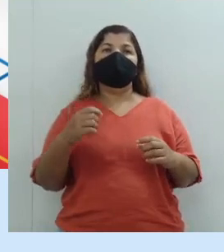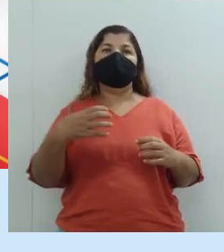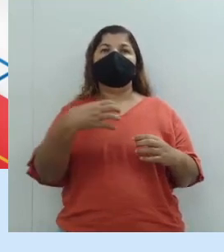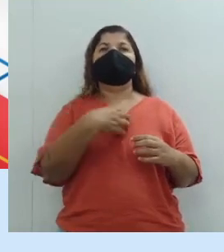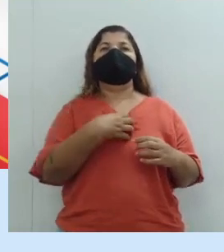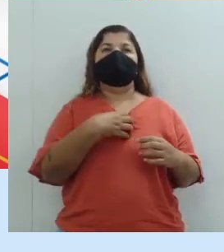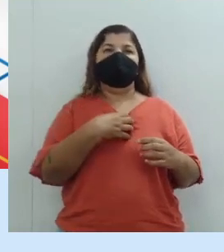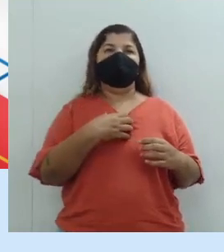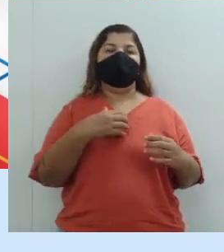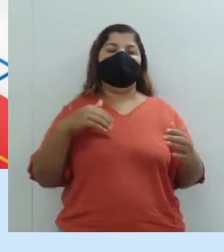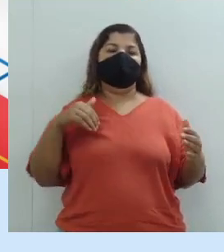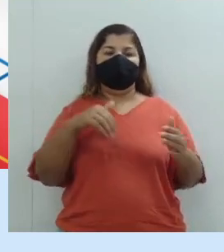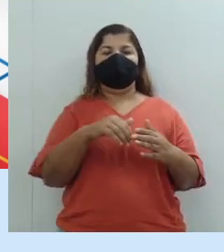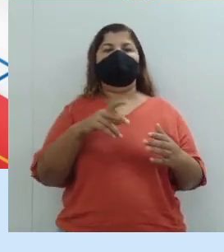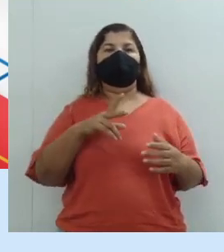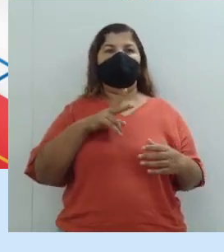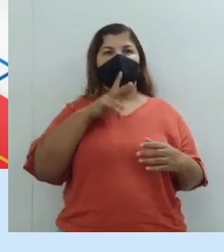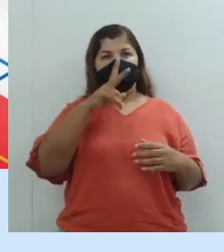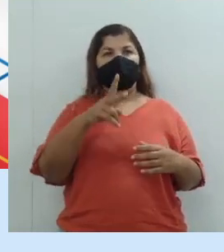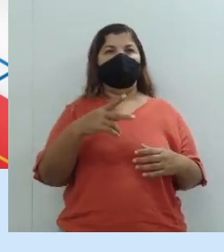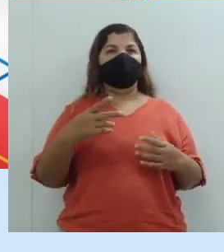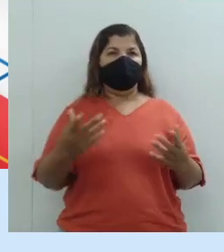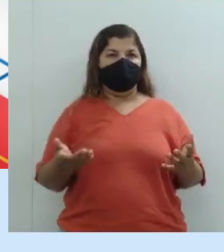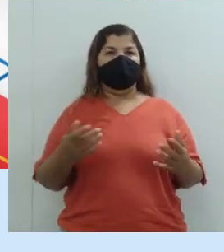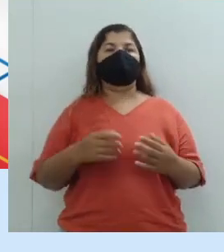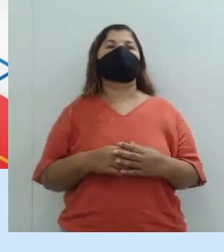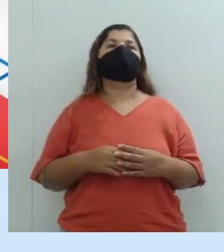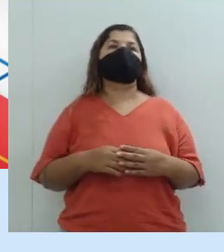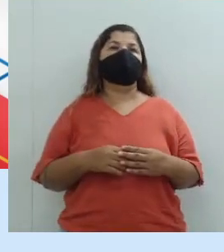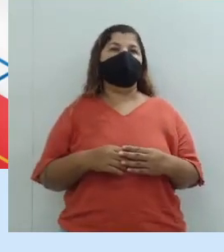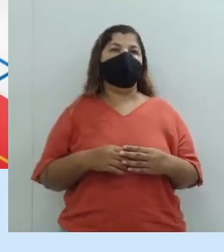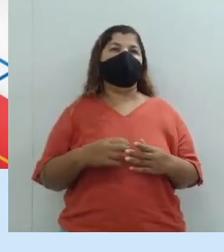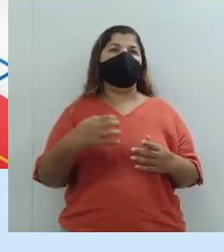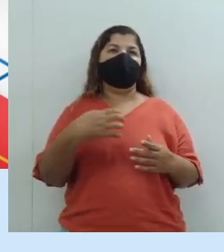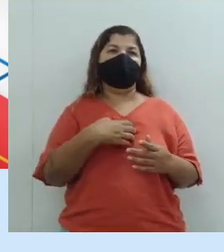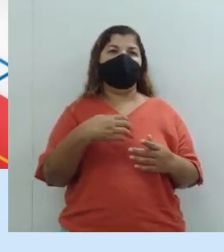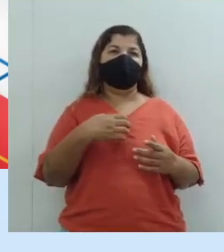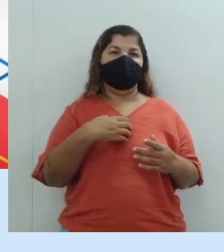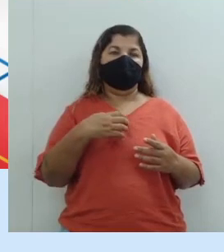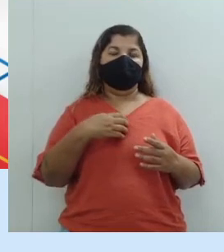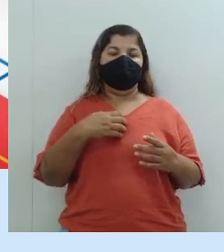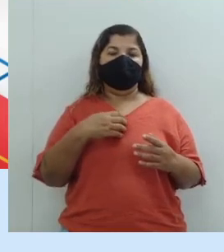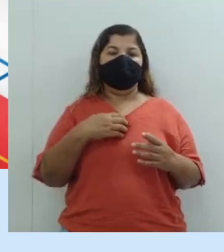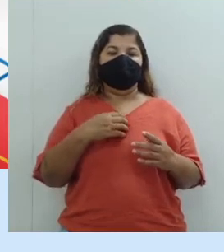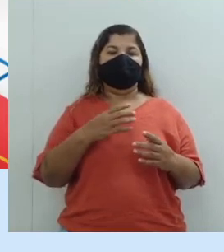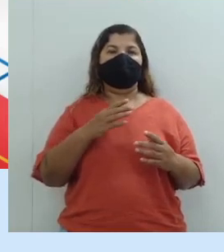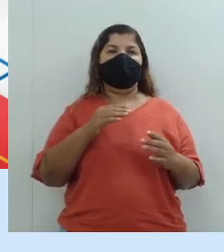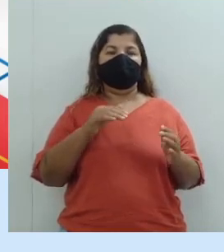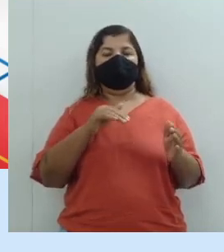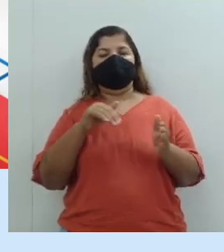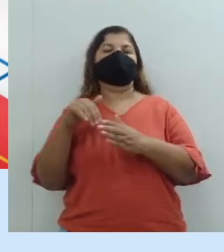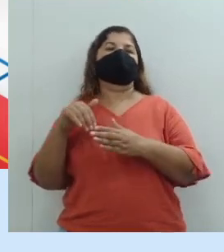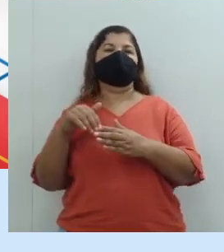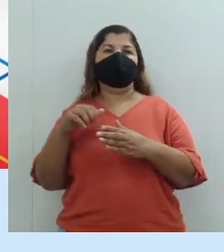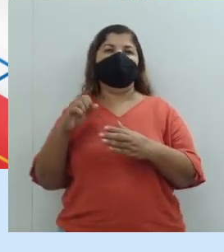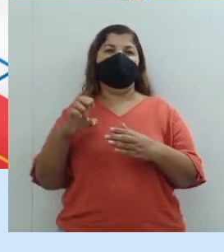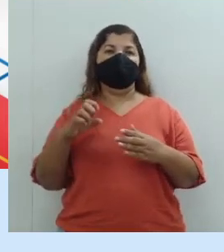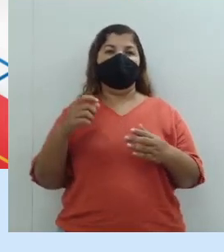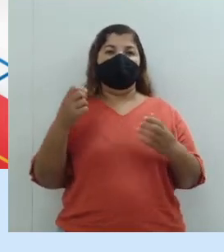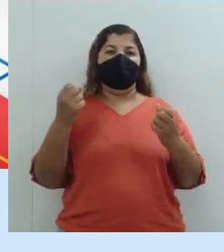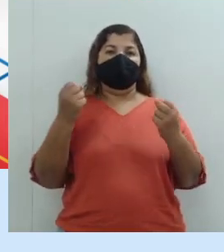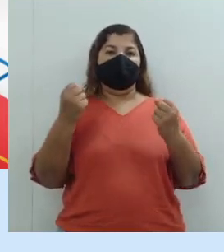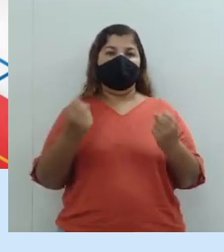receber um impacto ali, vai sentir um impacto diferente no seu pé, vai sentir um recuo. E se você chuta uma bola bem mais